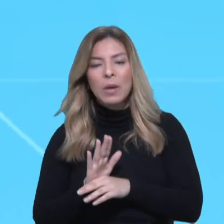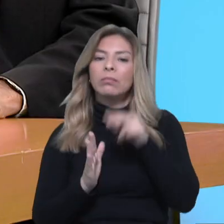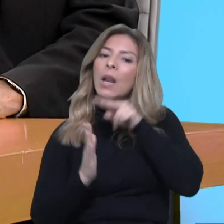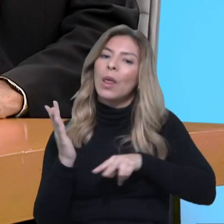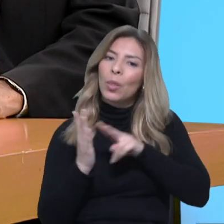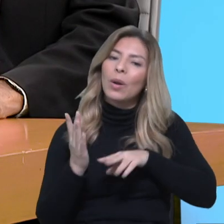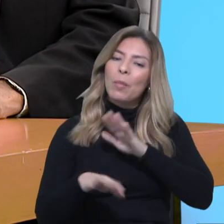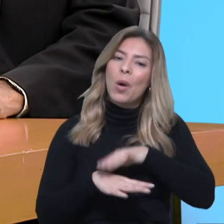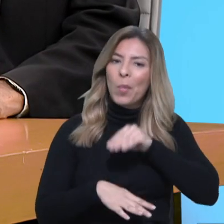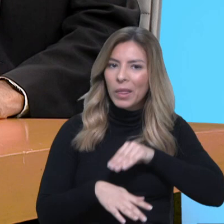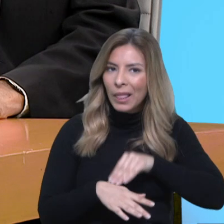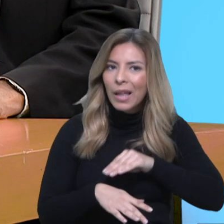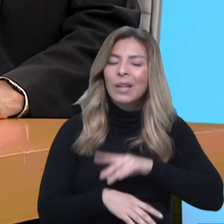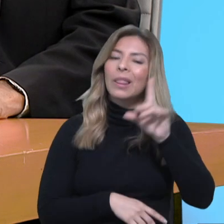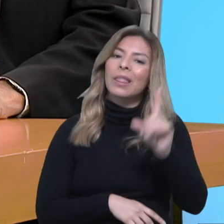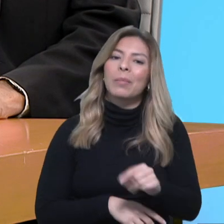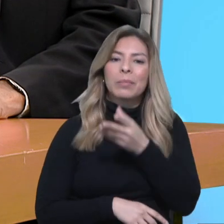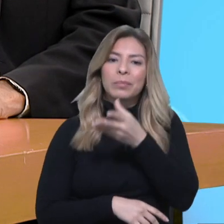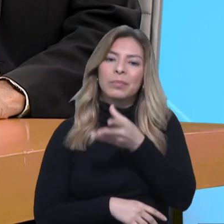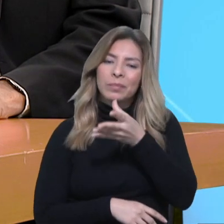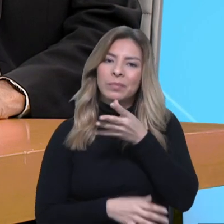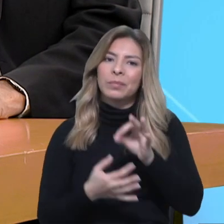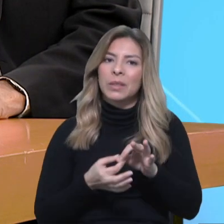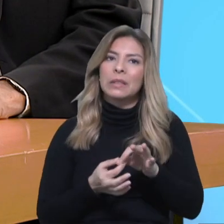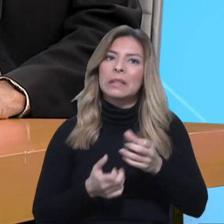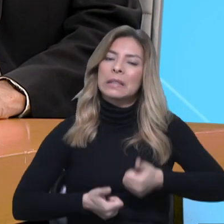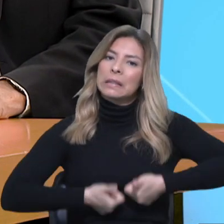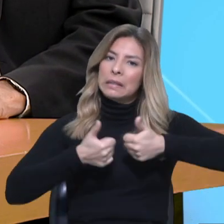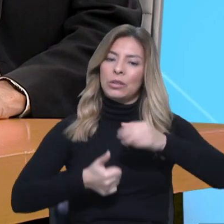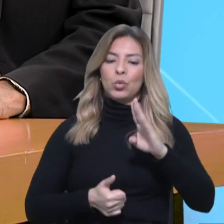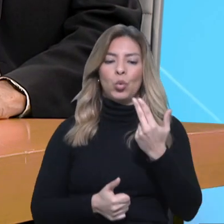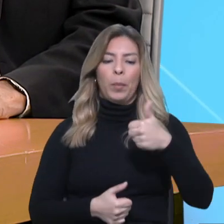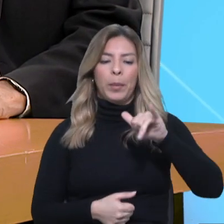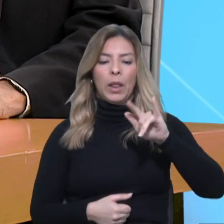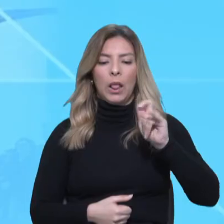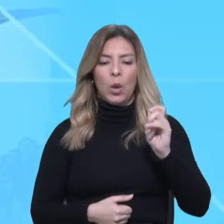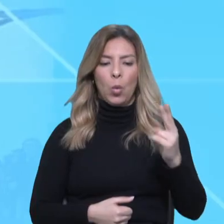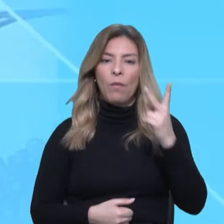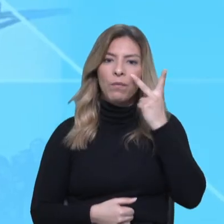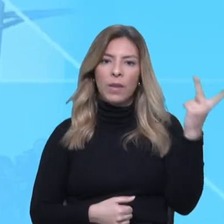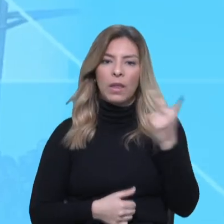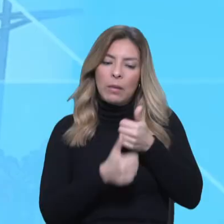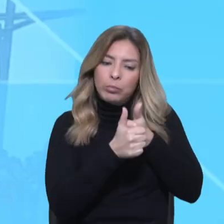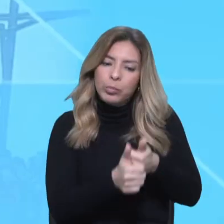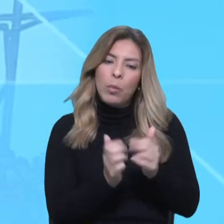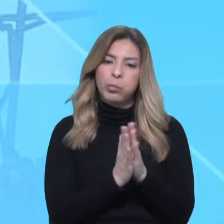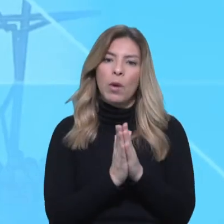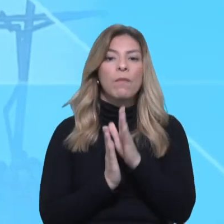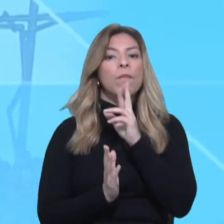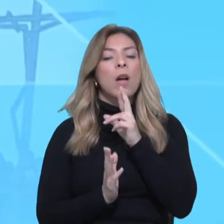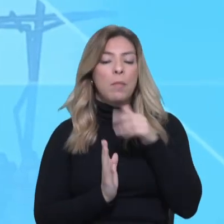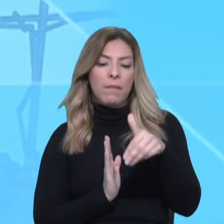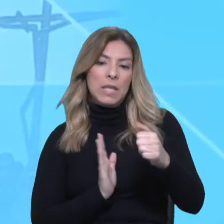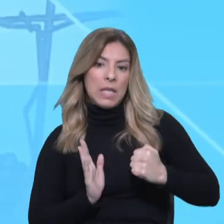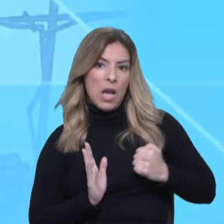também para essa centralidade que é o Jubileu da Vida Consagrada que se assinala este sábado em Fátima pela